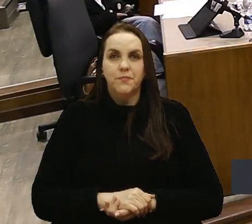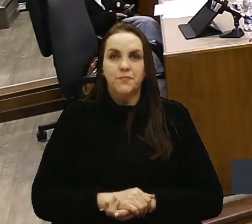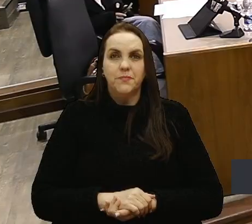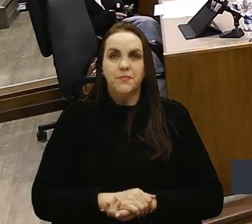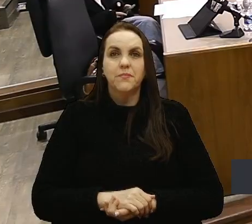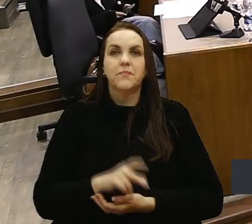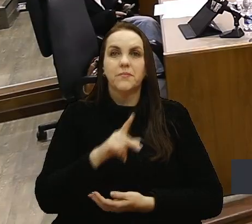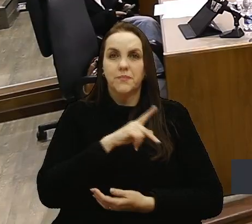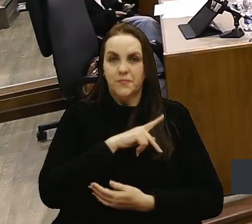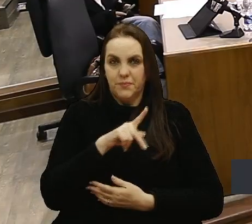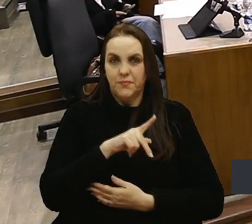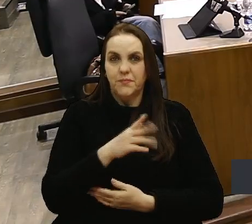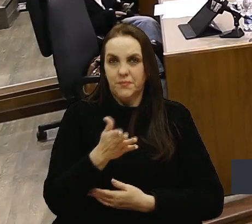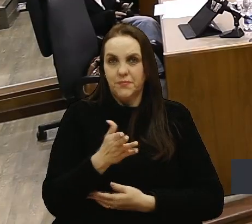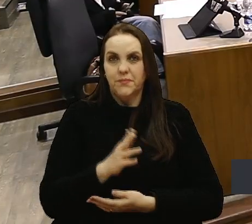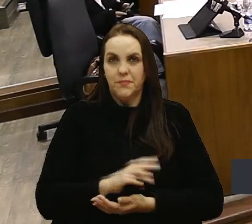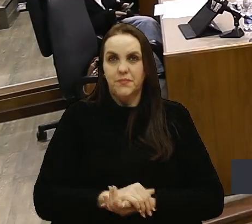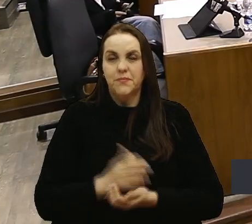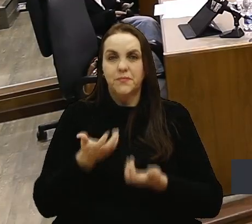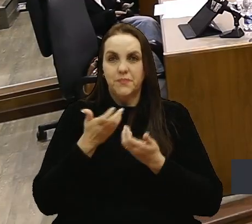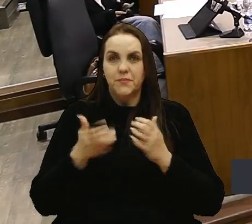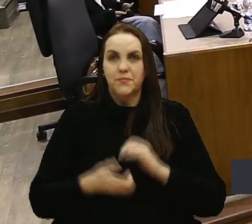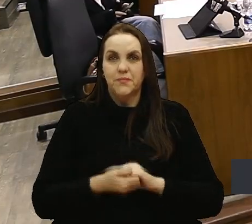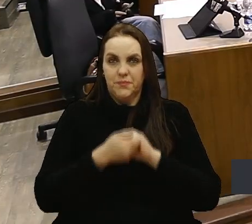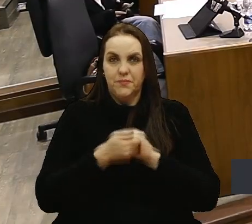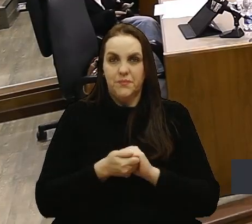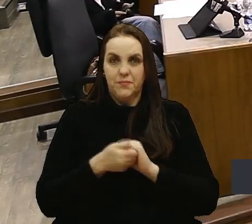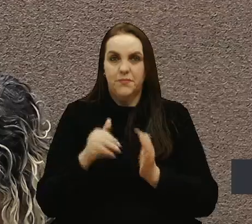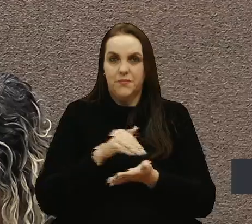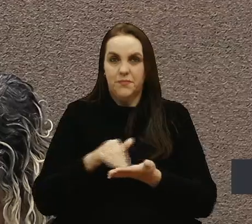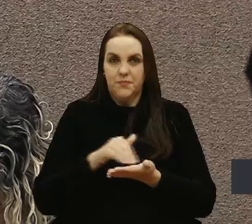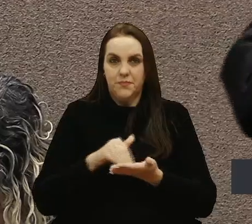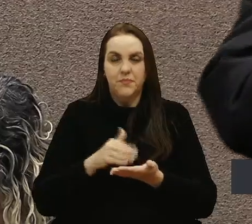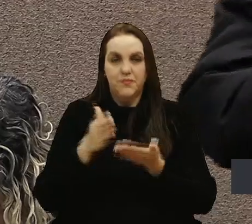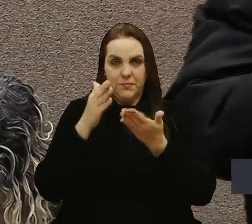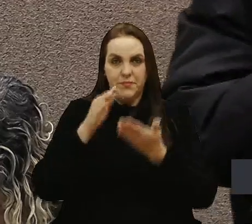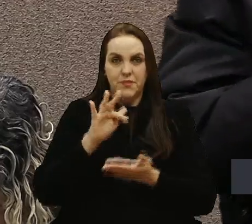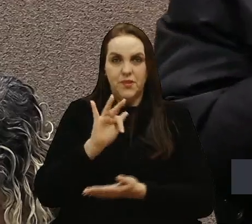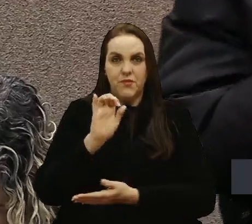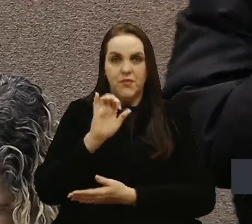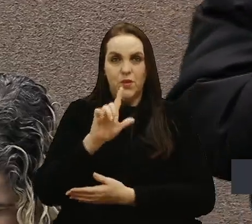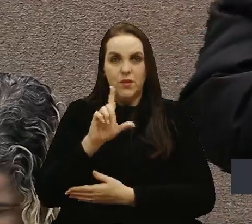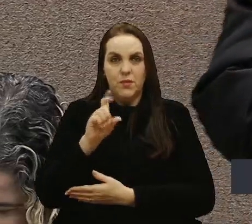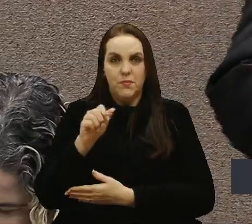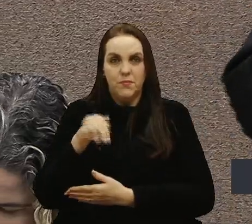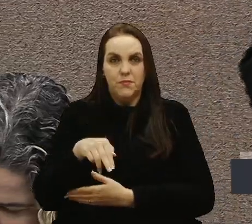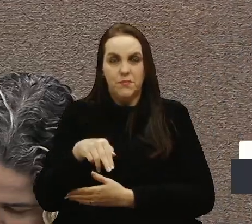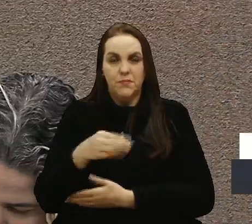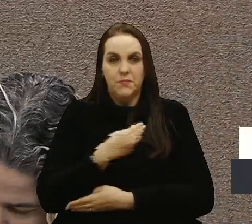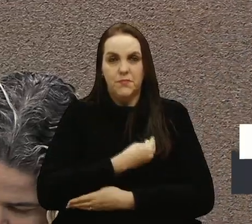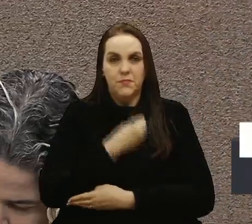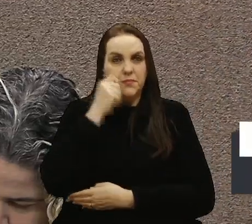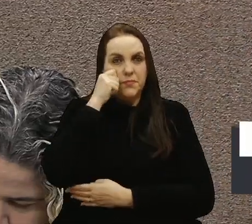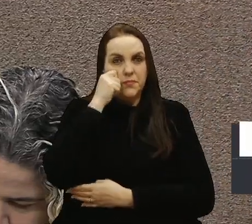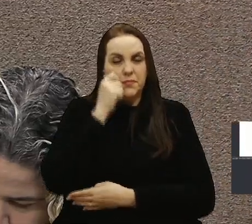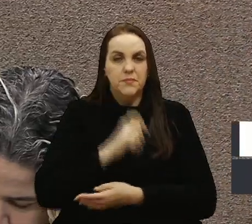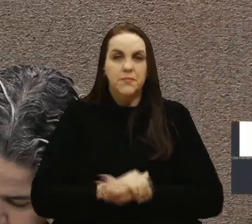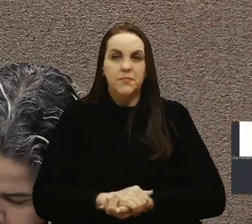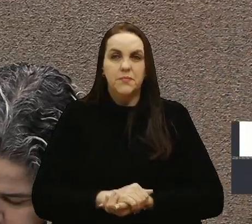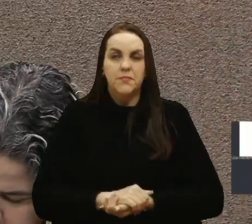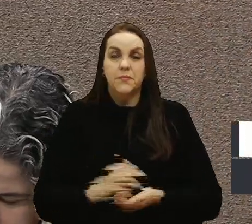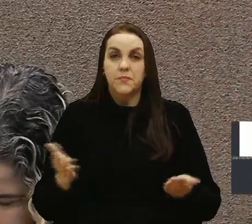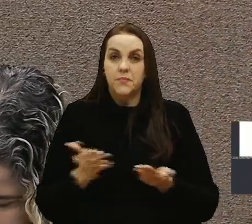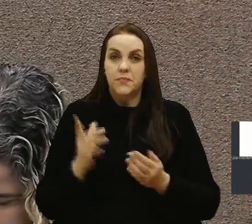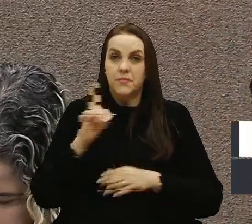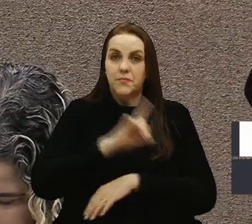Senhor presidente, quero cumprimentar o secretário Feldman aqui, que está presente também. Hoje é um dia